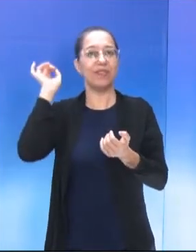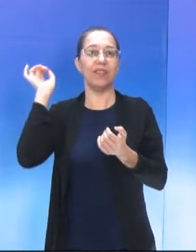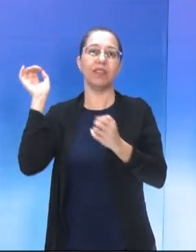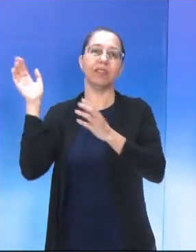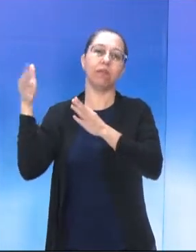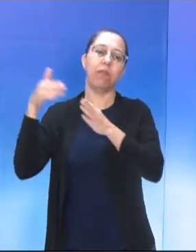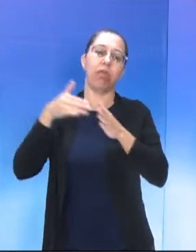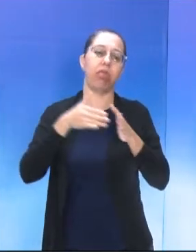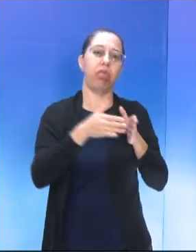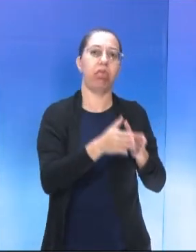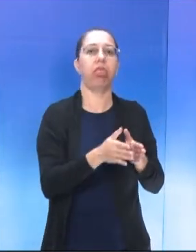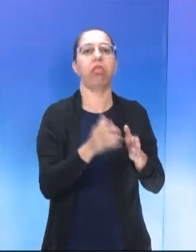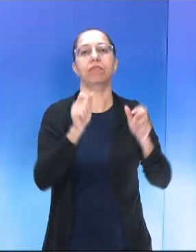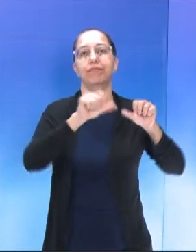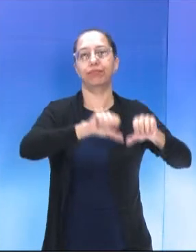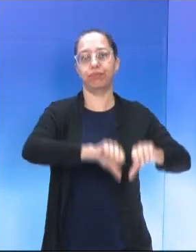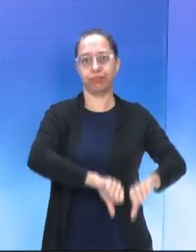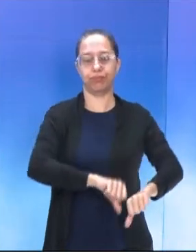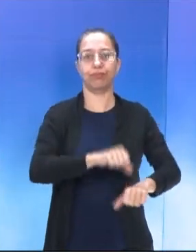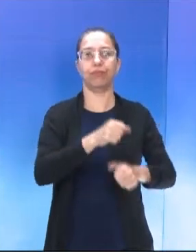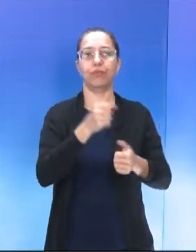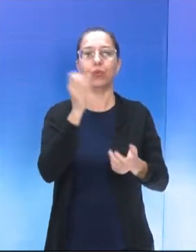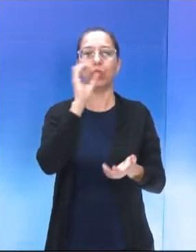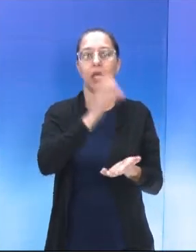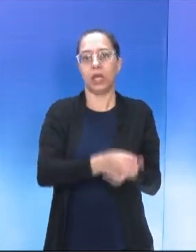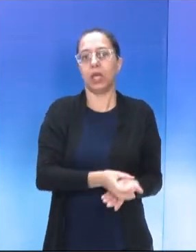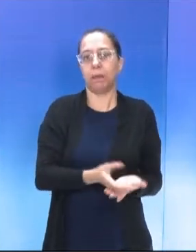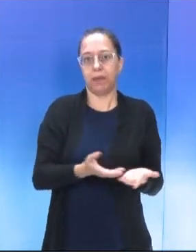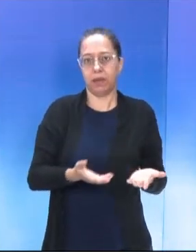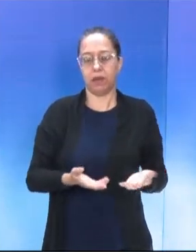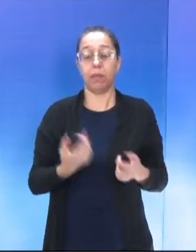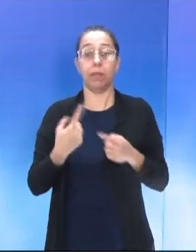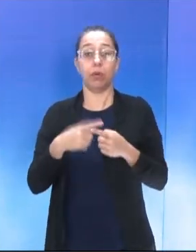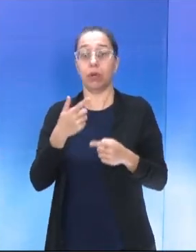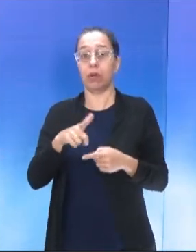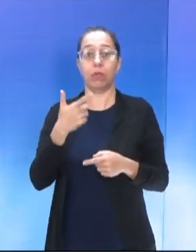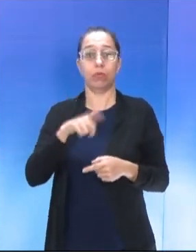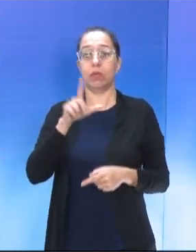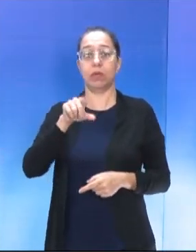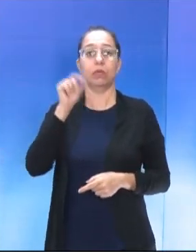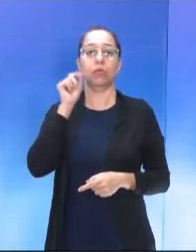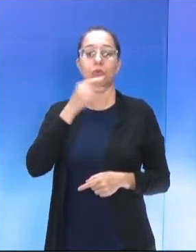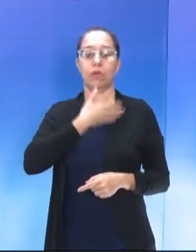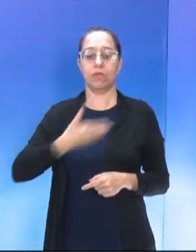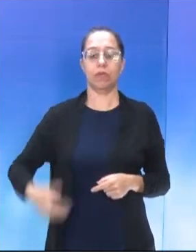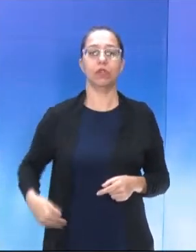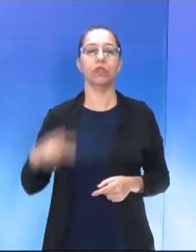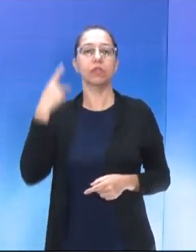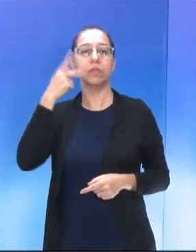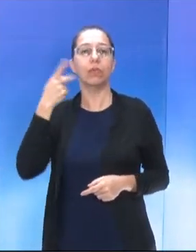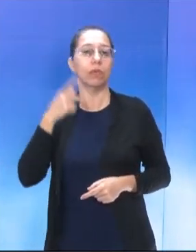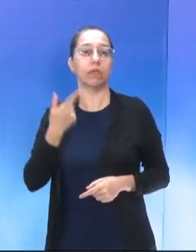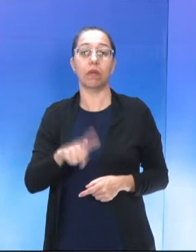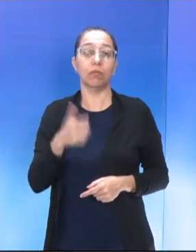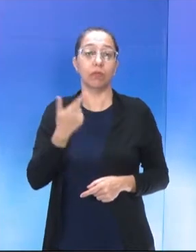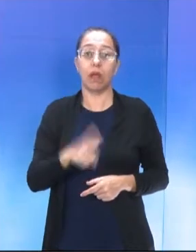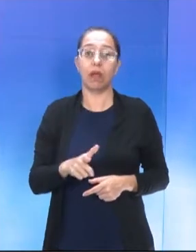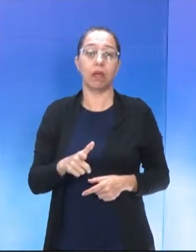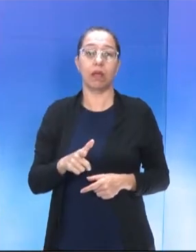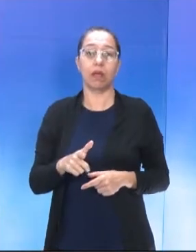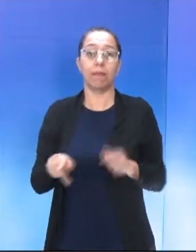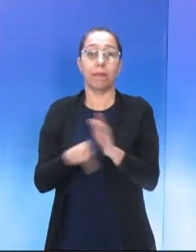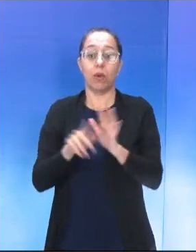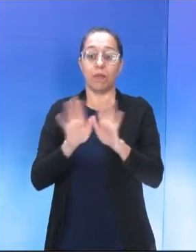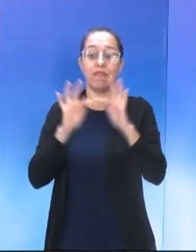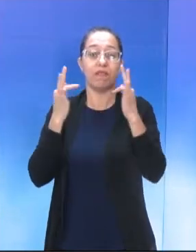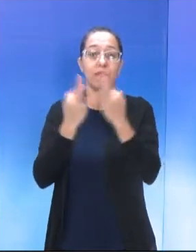caminho. Por que muitas vezes ele entra nesse caminho? Porque não há opção nem de políticas públicas e nem também da família